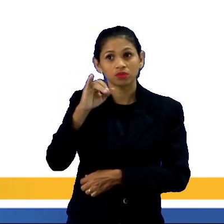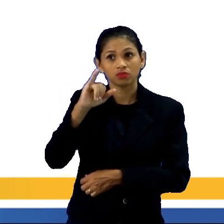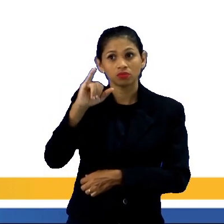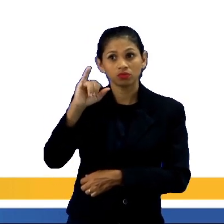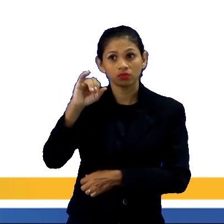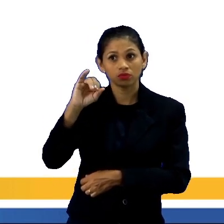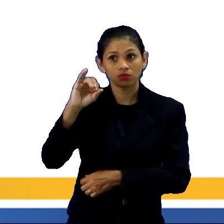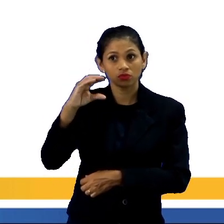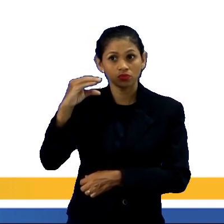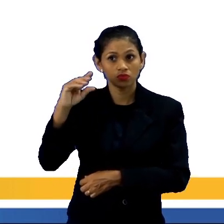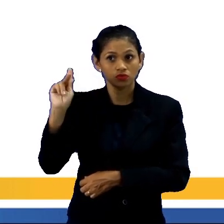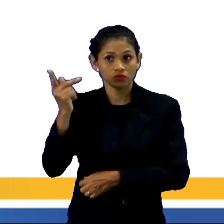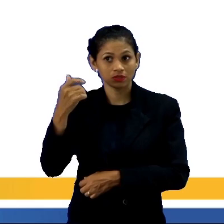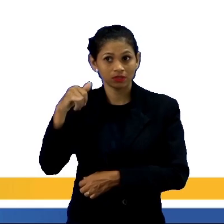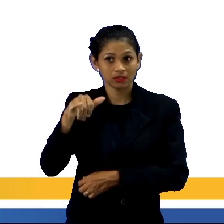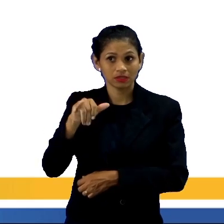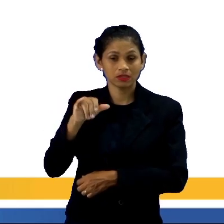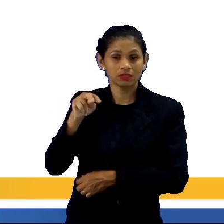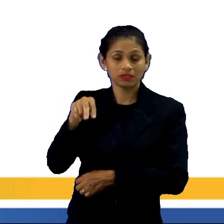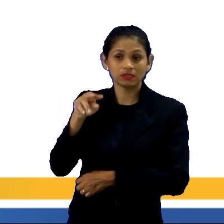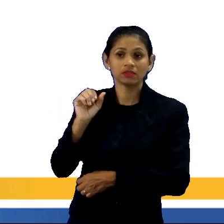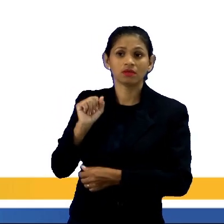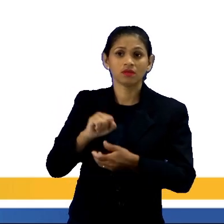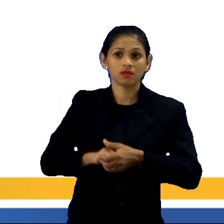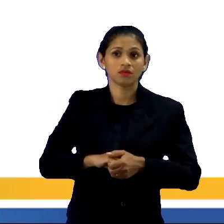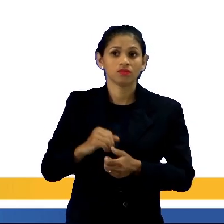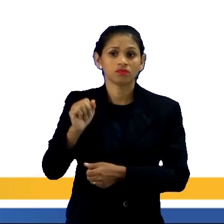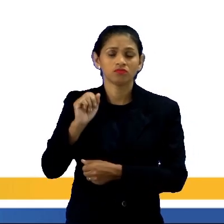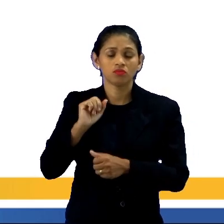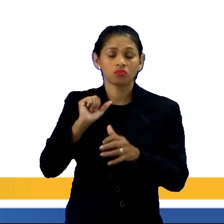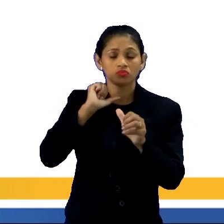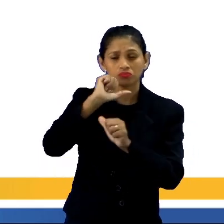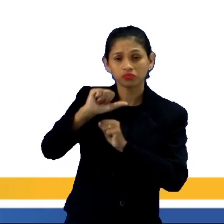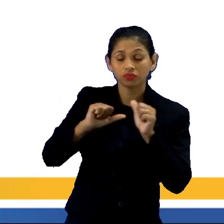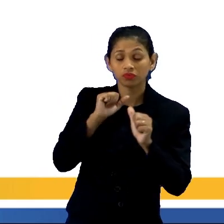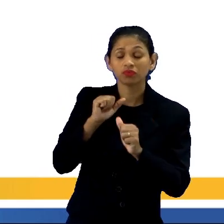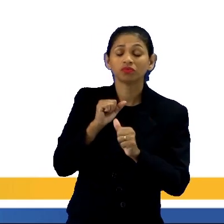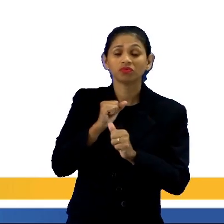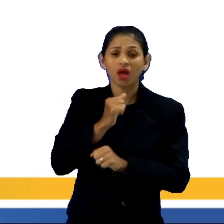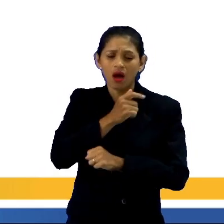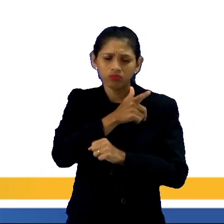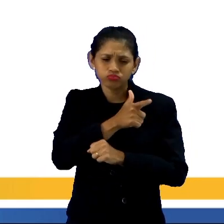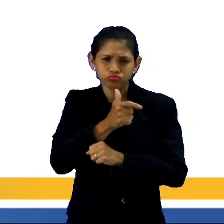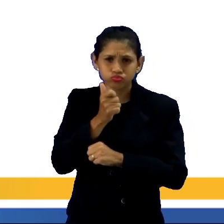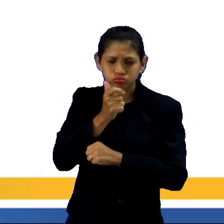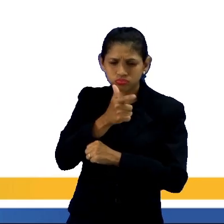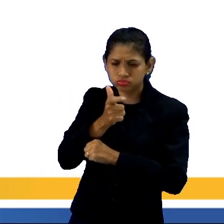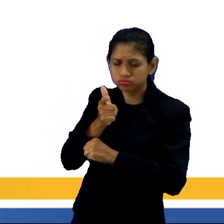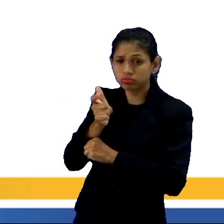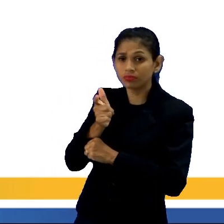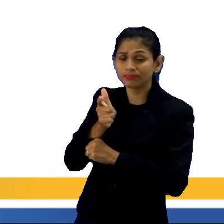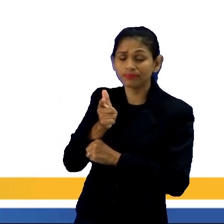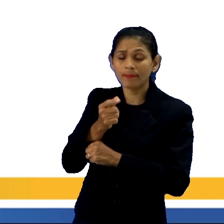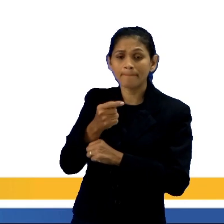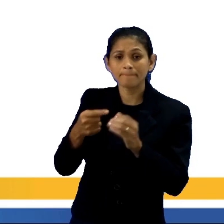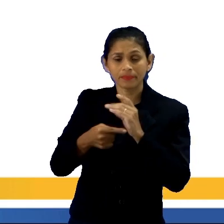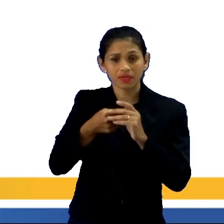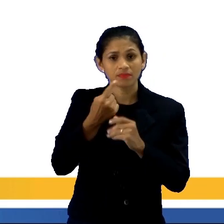artifícios, já no século X da atual, se transformou em arma de fogo, primeiro em flechas de